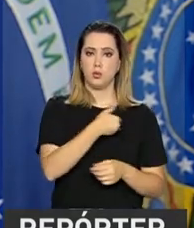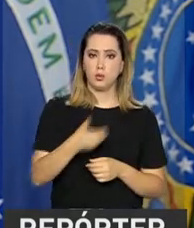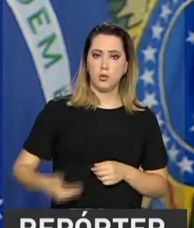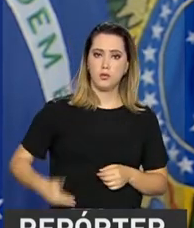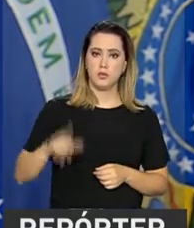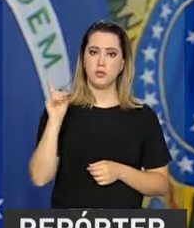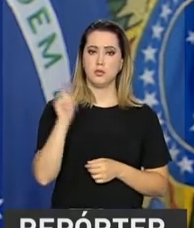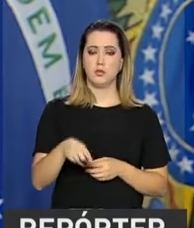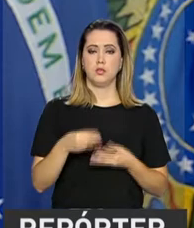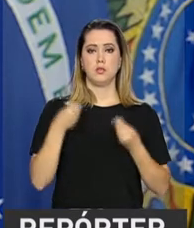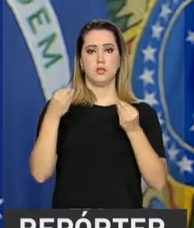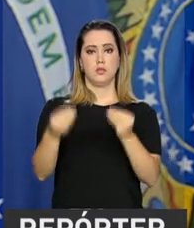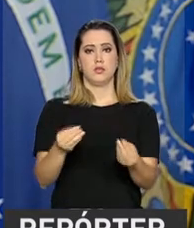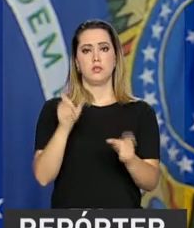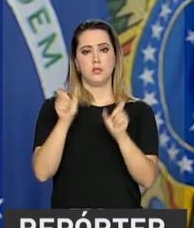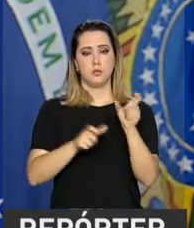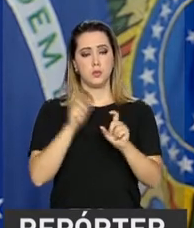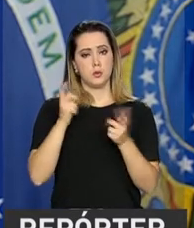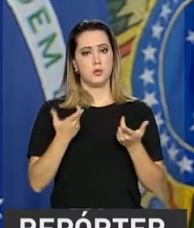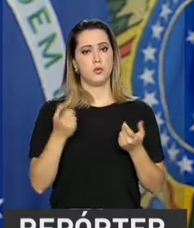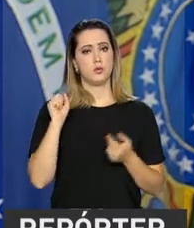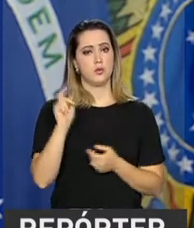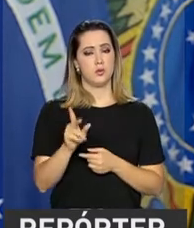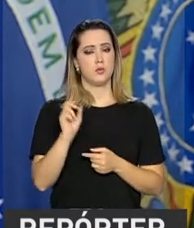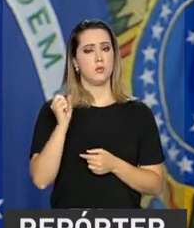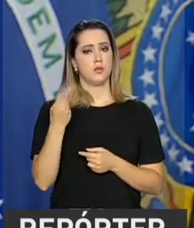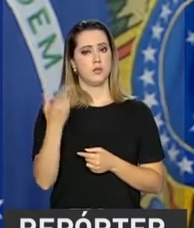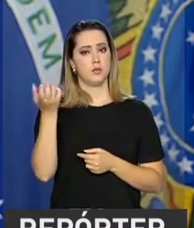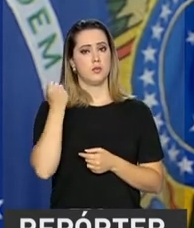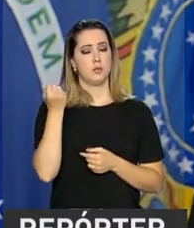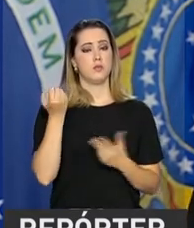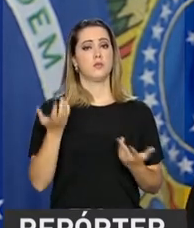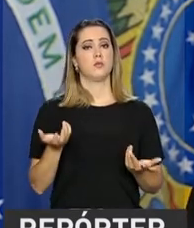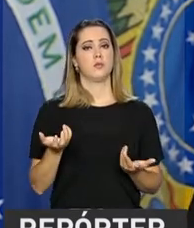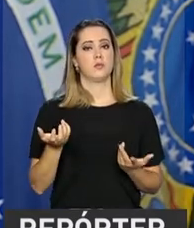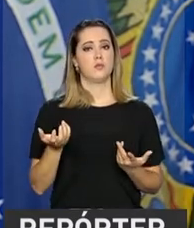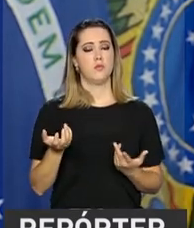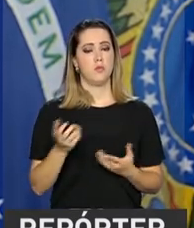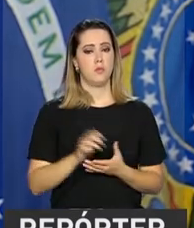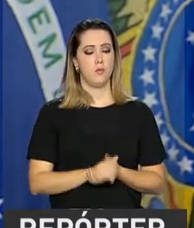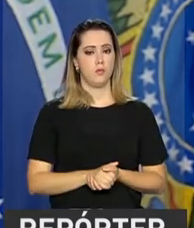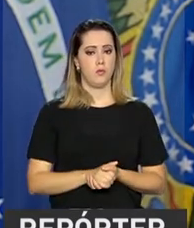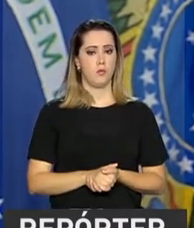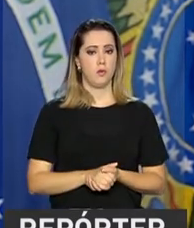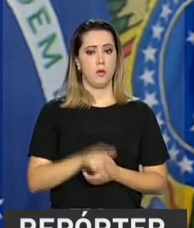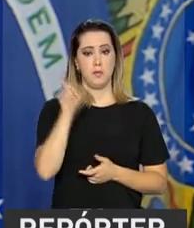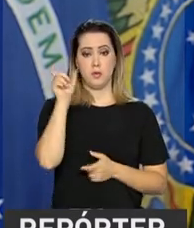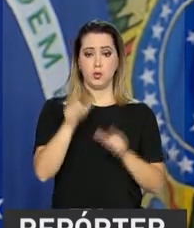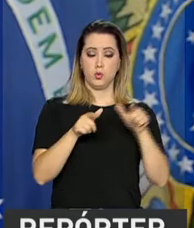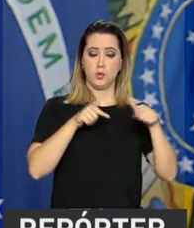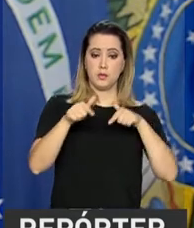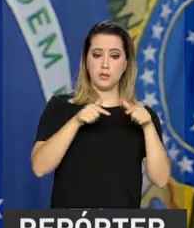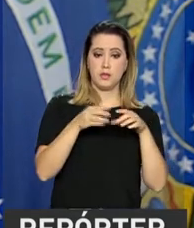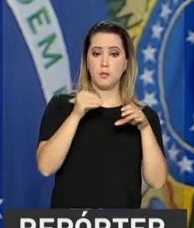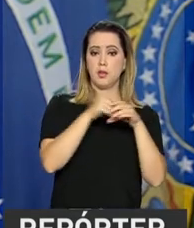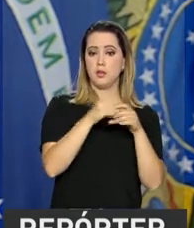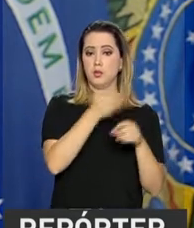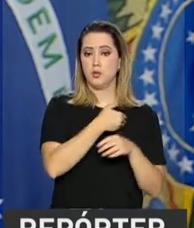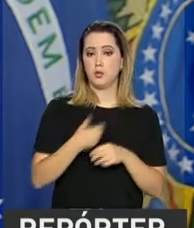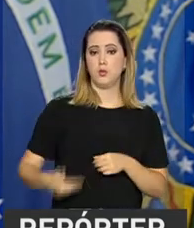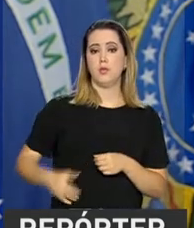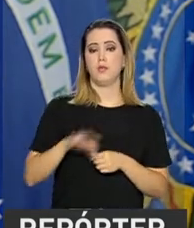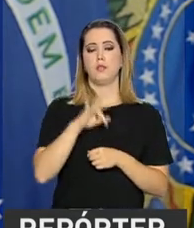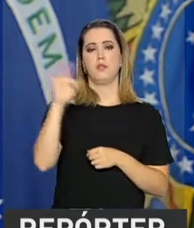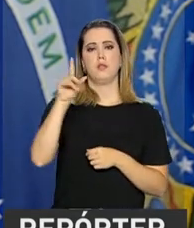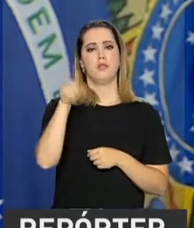a aposentados e pensionistas a aas servidores públicos federais é portanto a